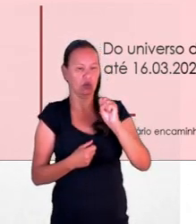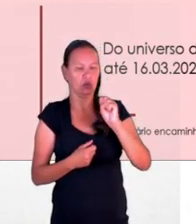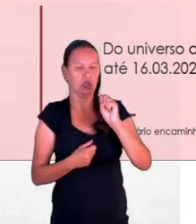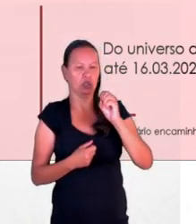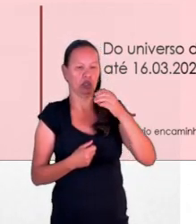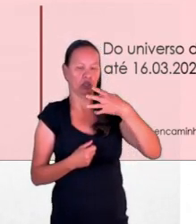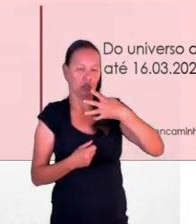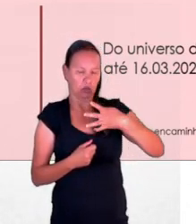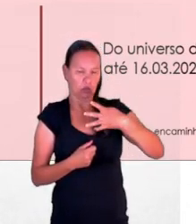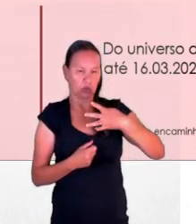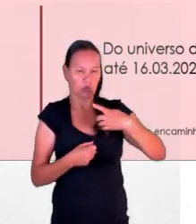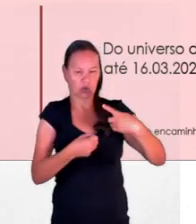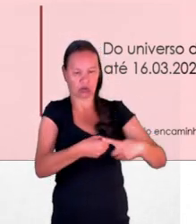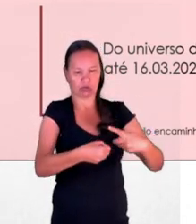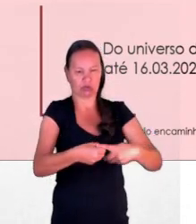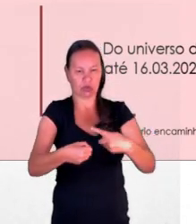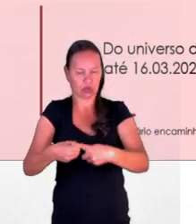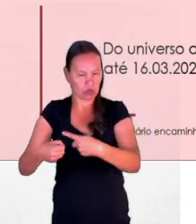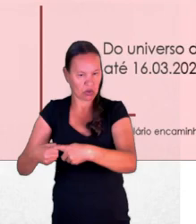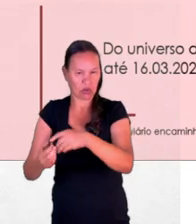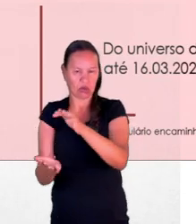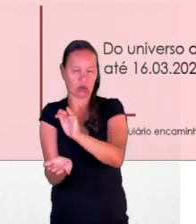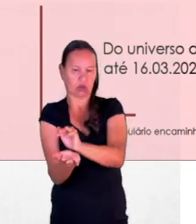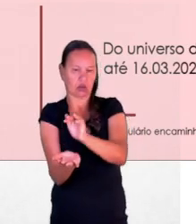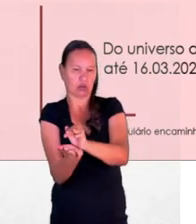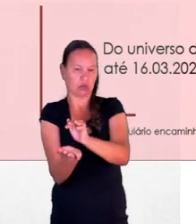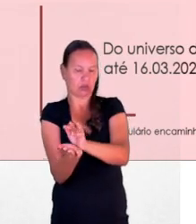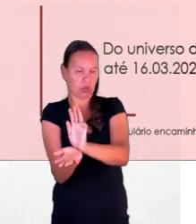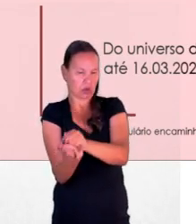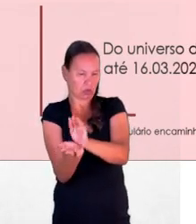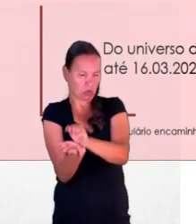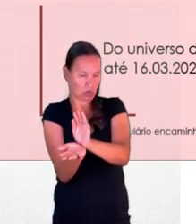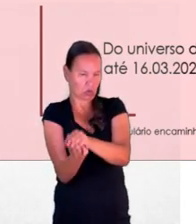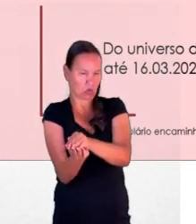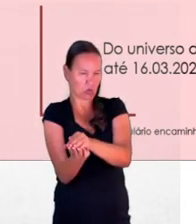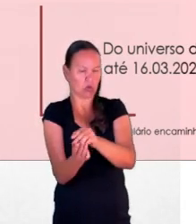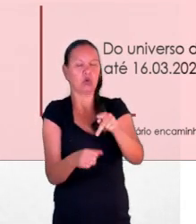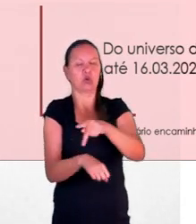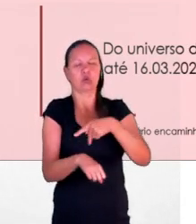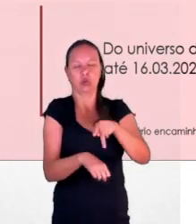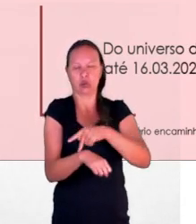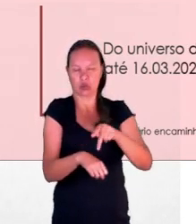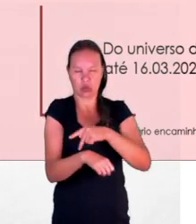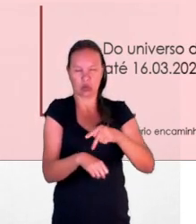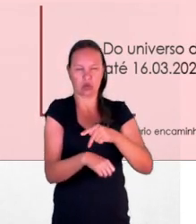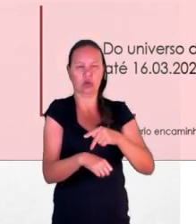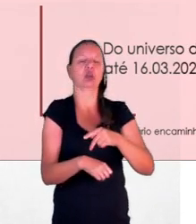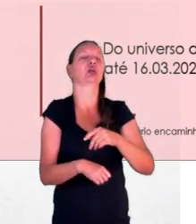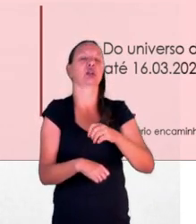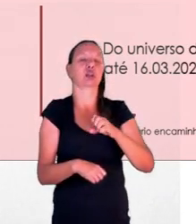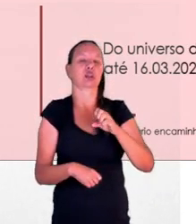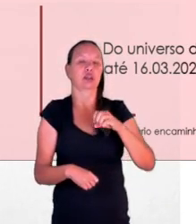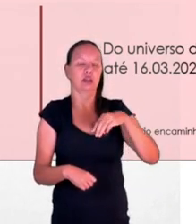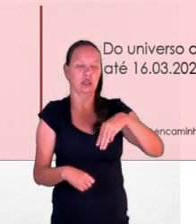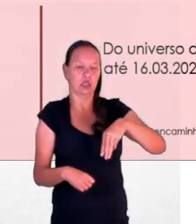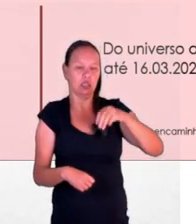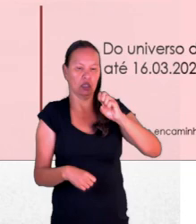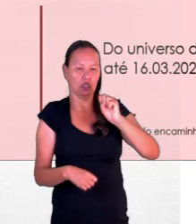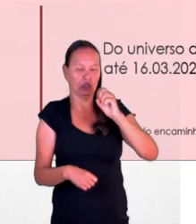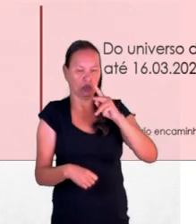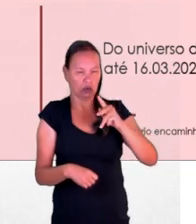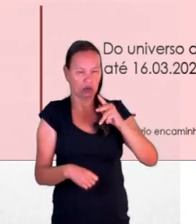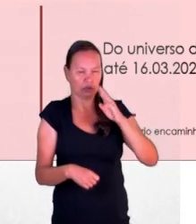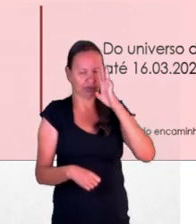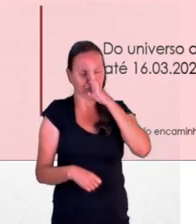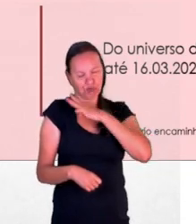né que integram Pernambuco mais o distrito Estadual de Fernando lonha nós tivemos uma uma triste um triste retrato